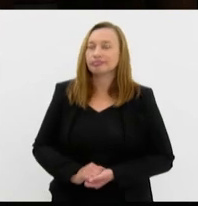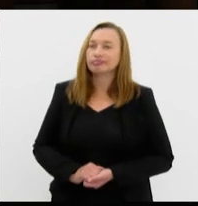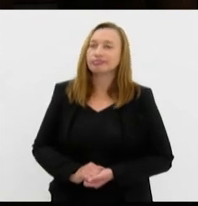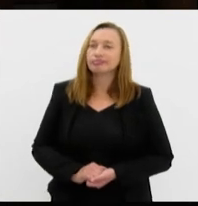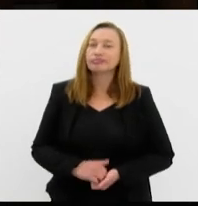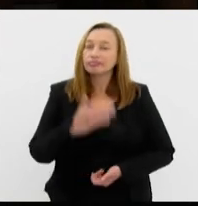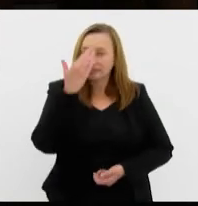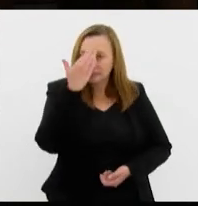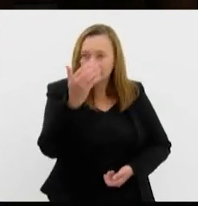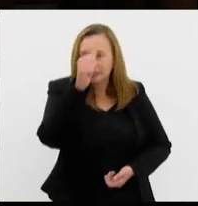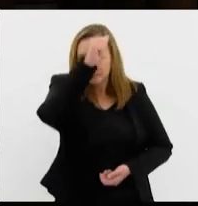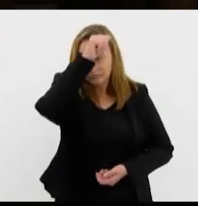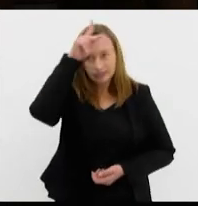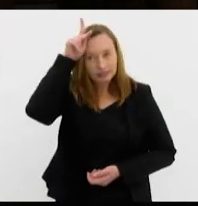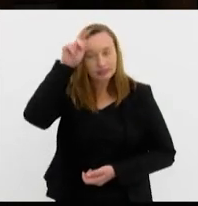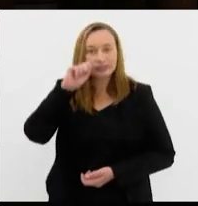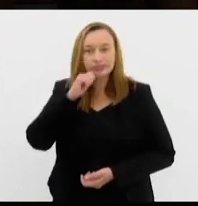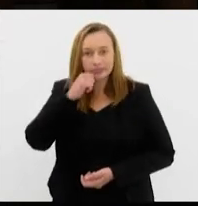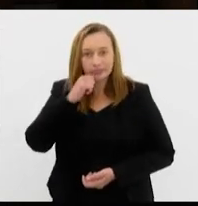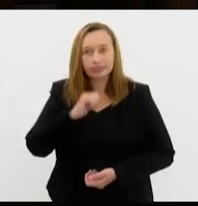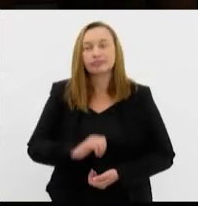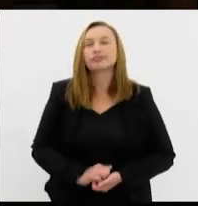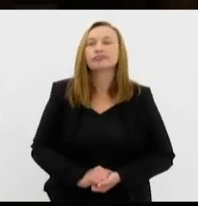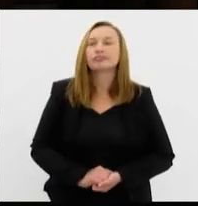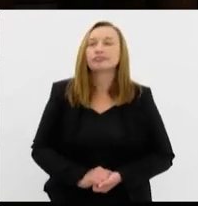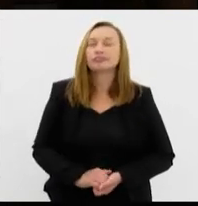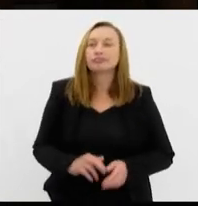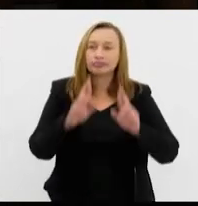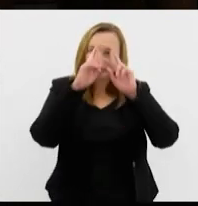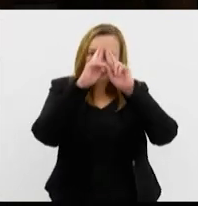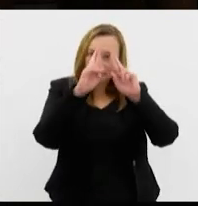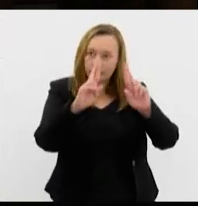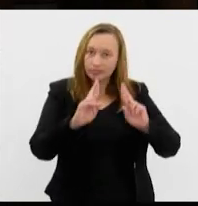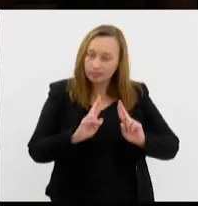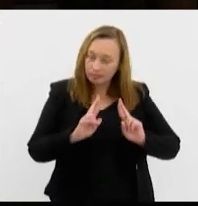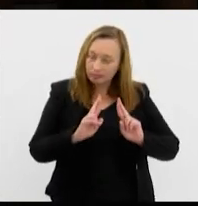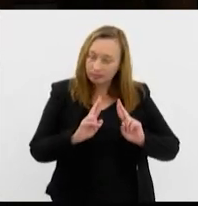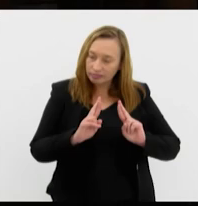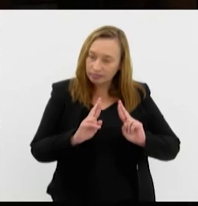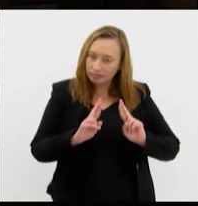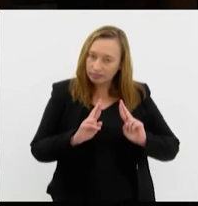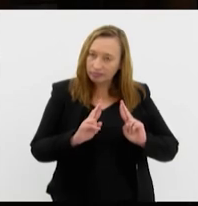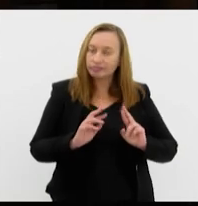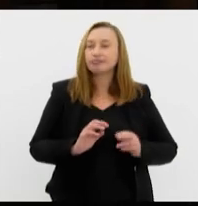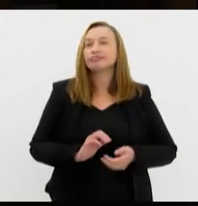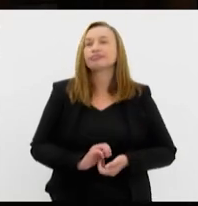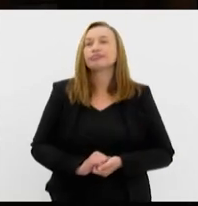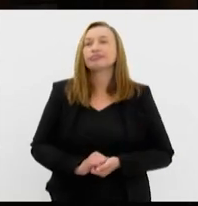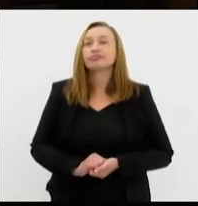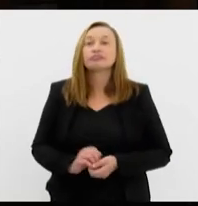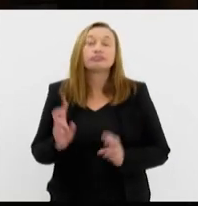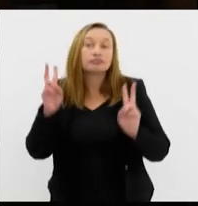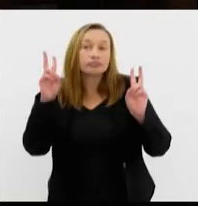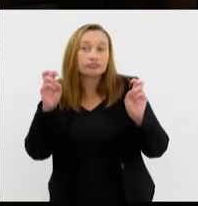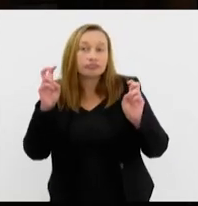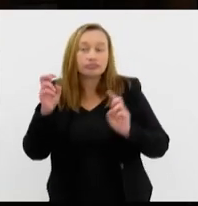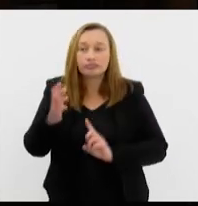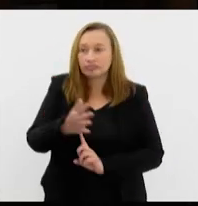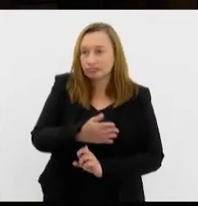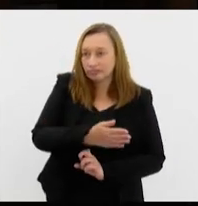agradecer ao prefeito Eduardo Paes pelo respeito que teve conosco na questão dos